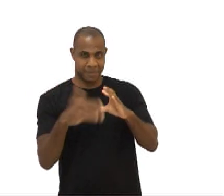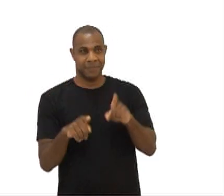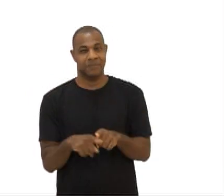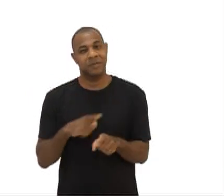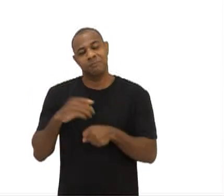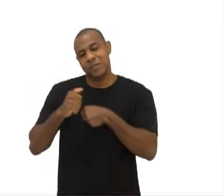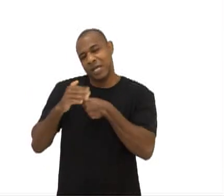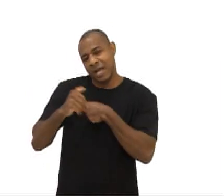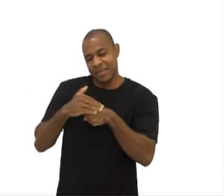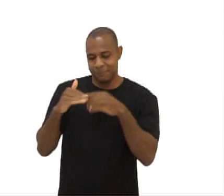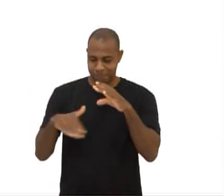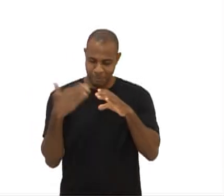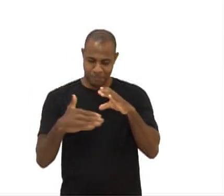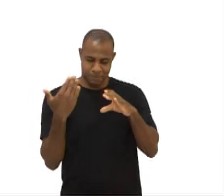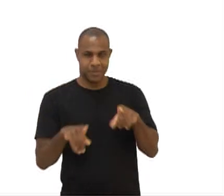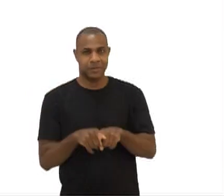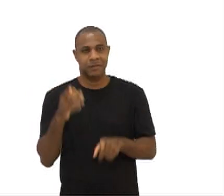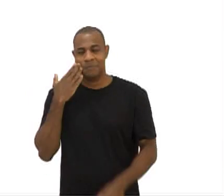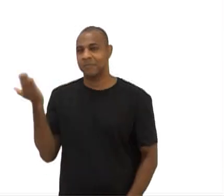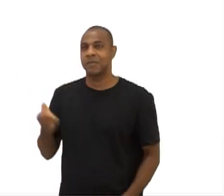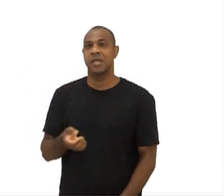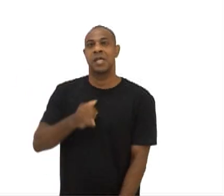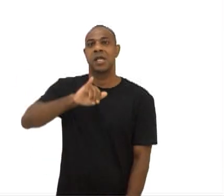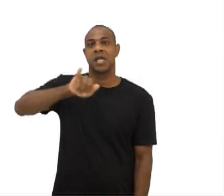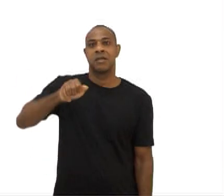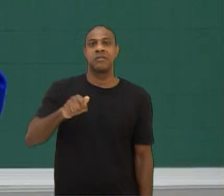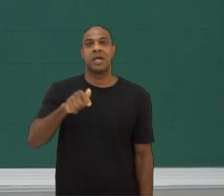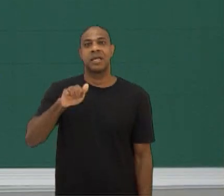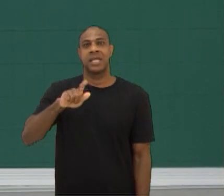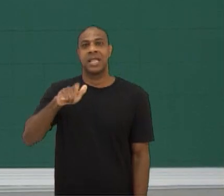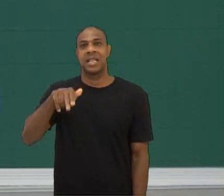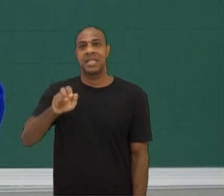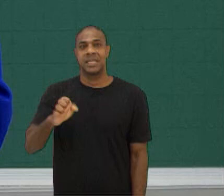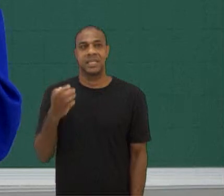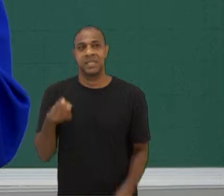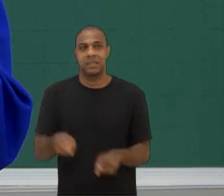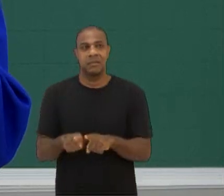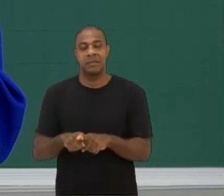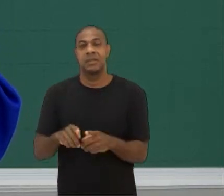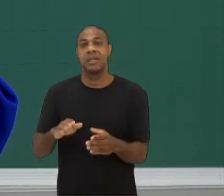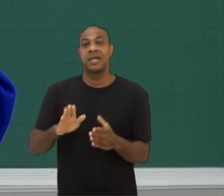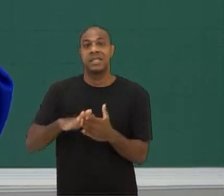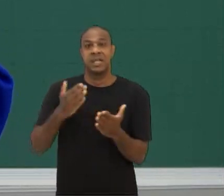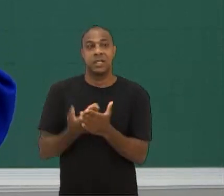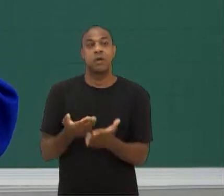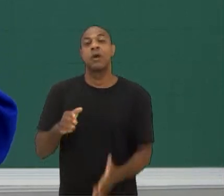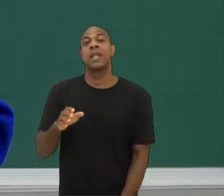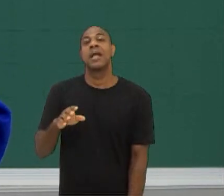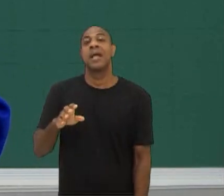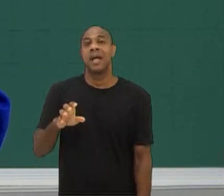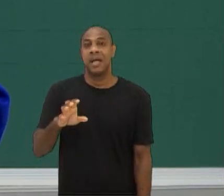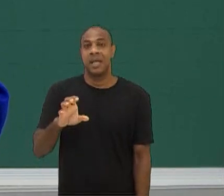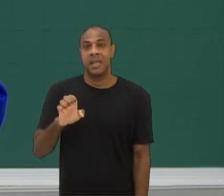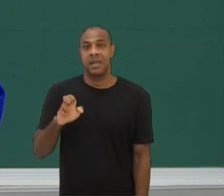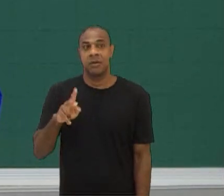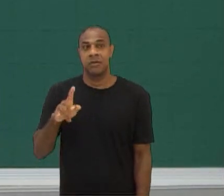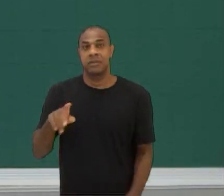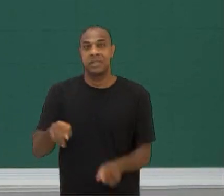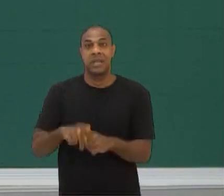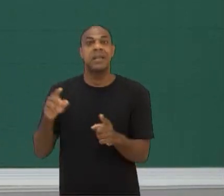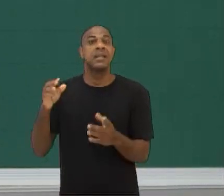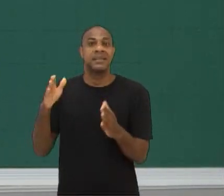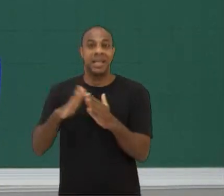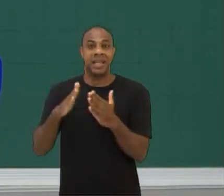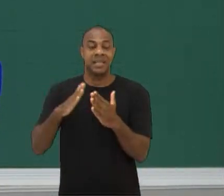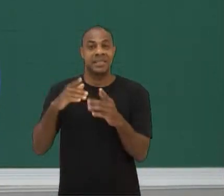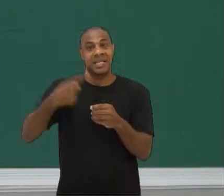carinho aí mandando pra gente. Então, a Jaqueline Straspasson, minha xará aí do Colégio Elvira Corrêa de Sá, lá da minha cidade, de Ponta Grossa.